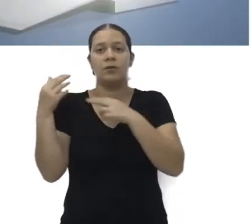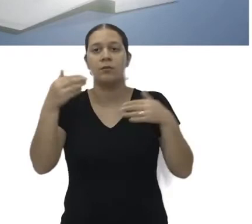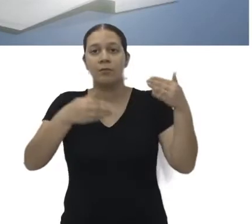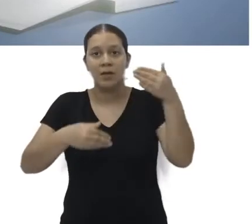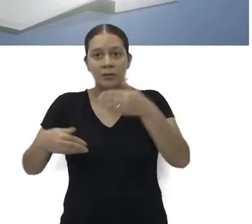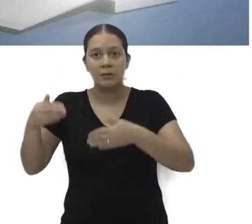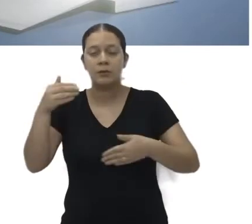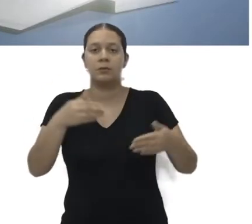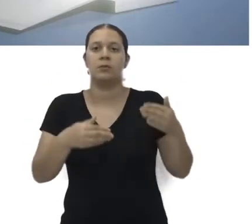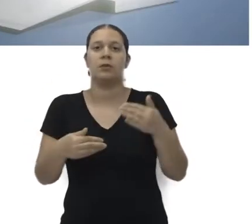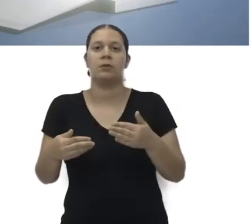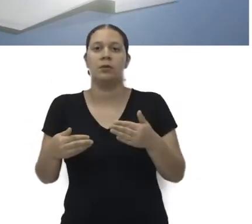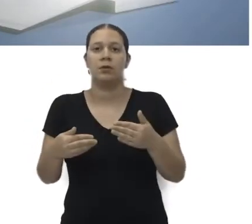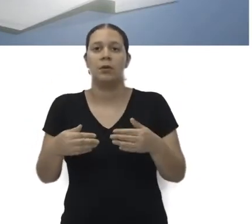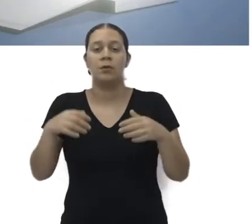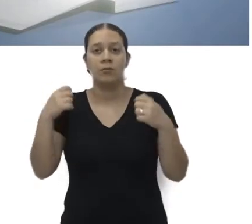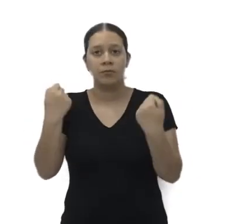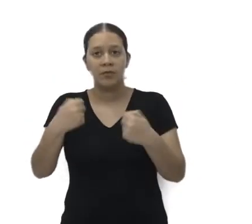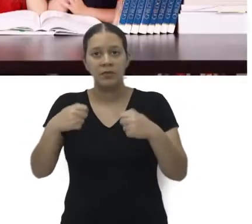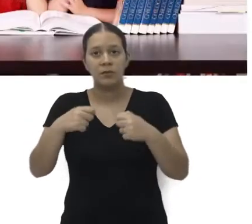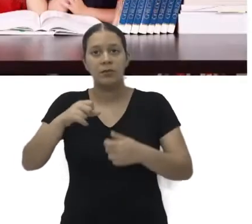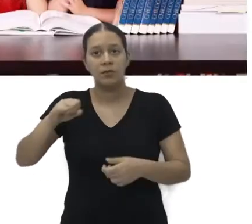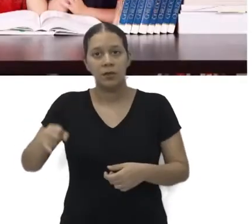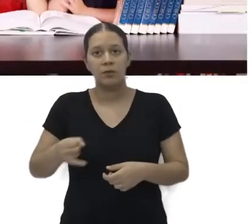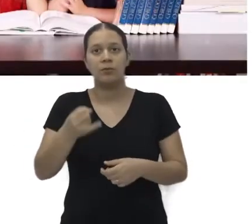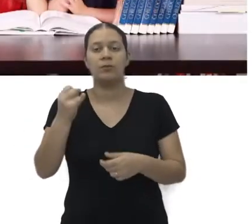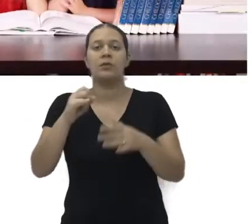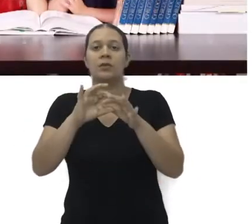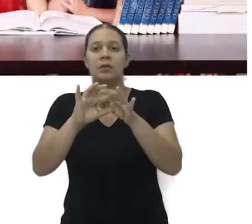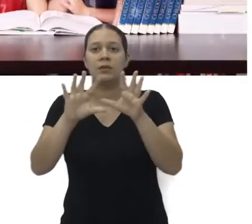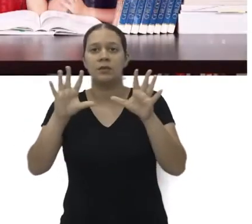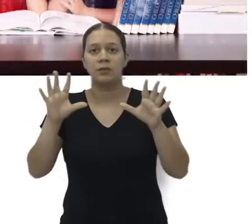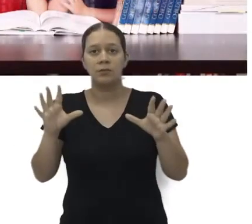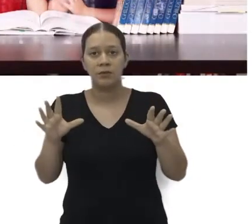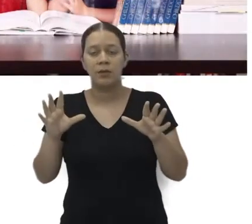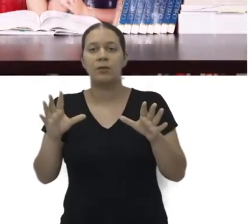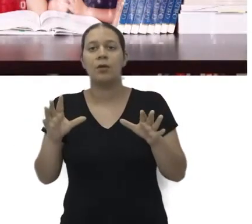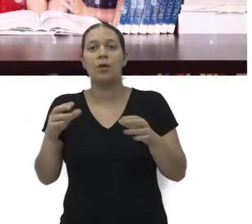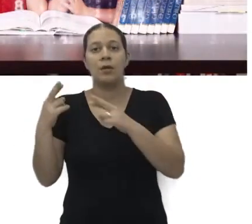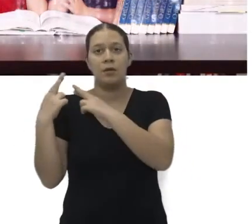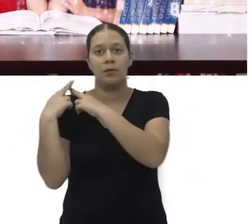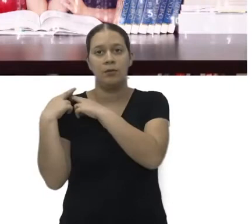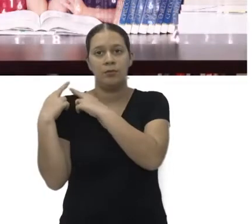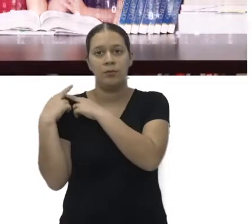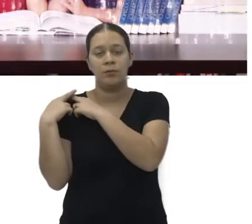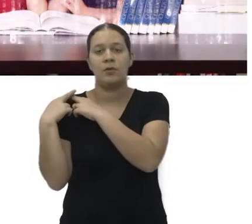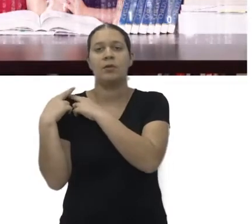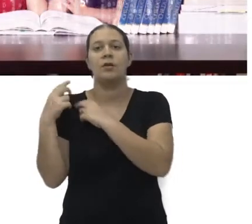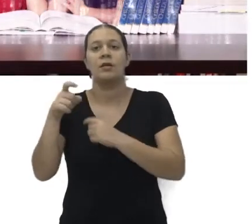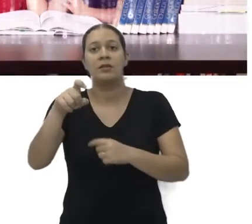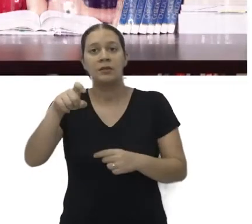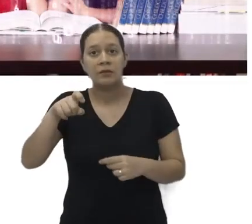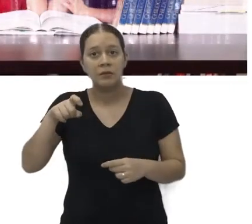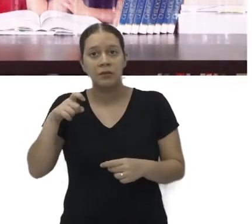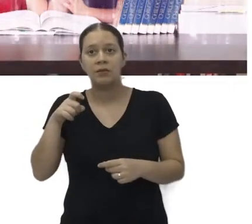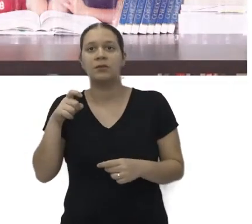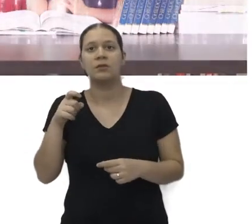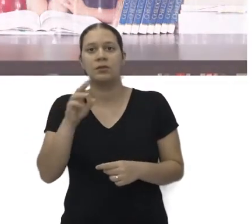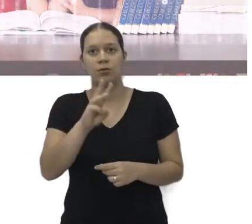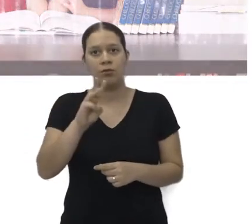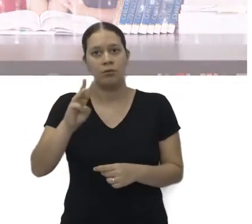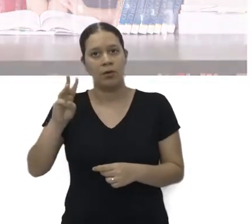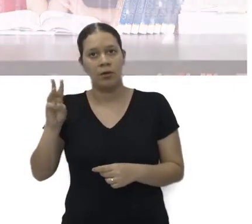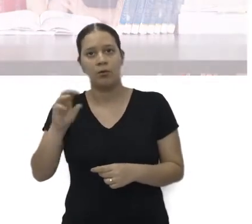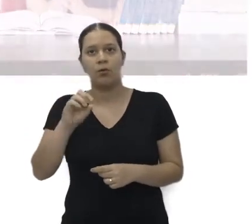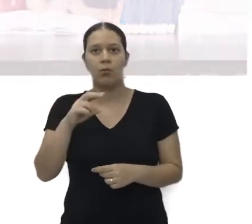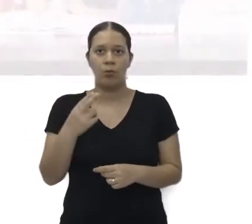e participe de maneira ativa. Devemos aproveitar essa liberdade de maneira crítica e responsável, seja online